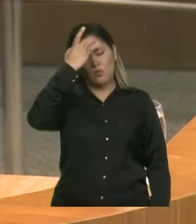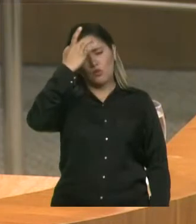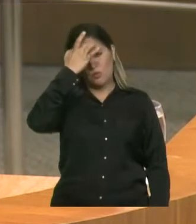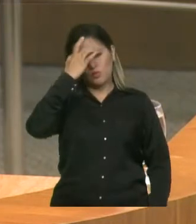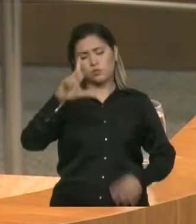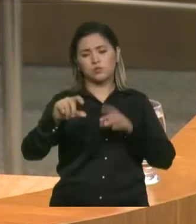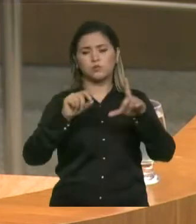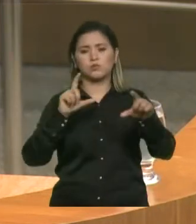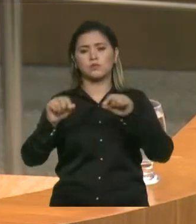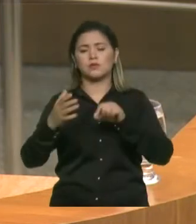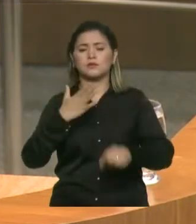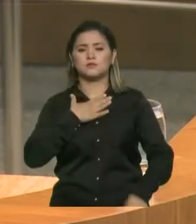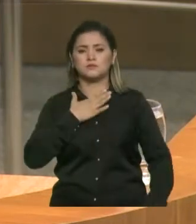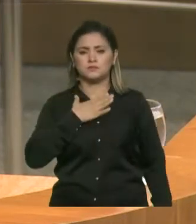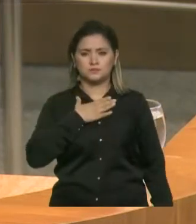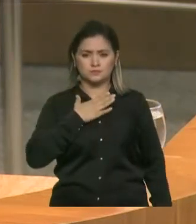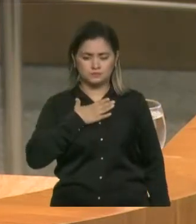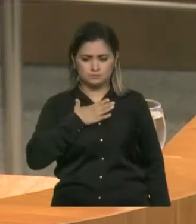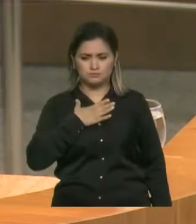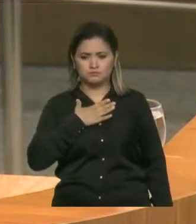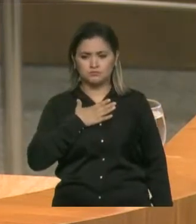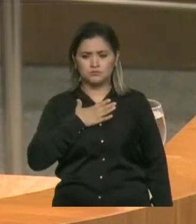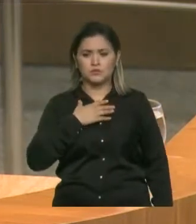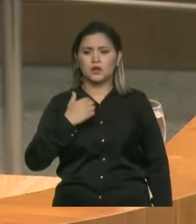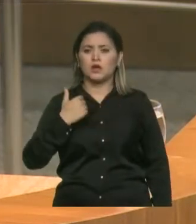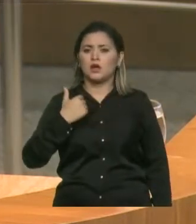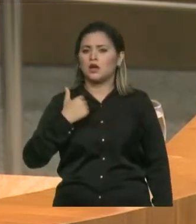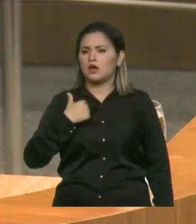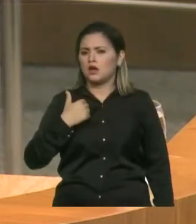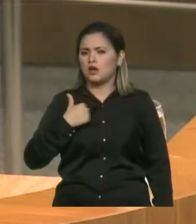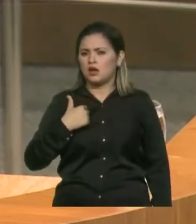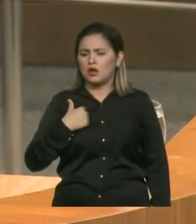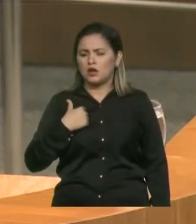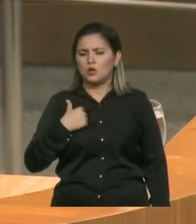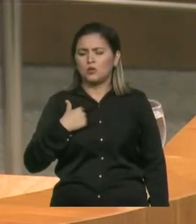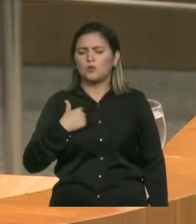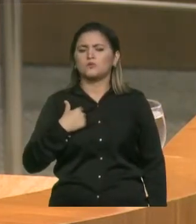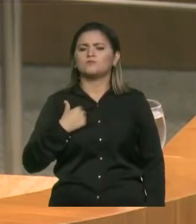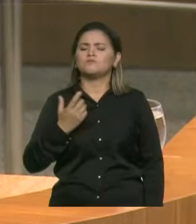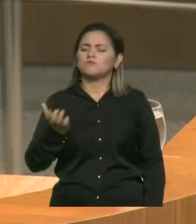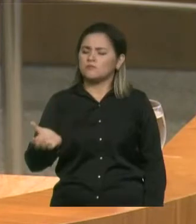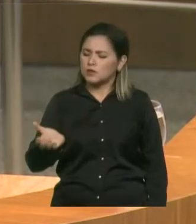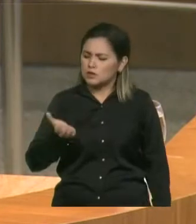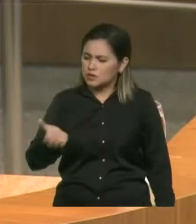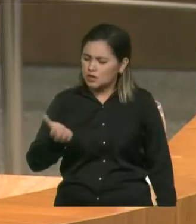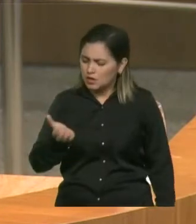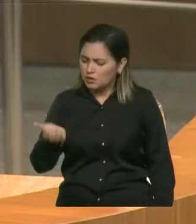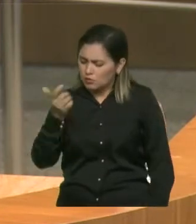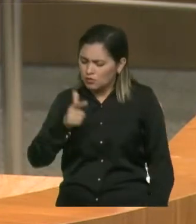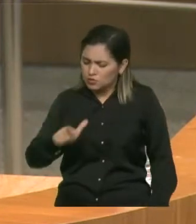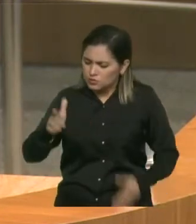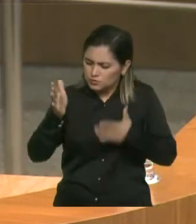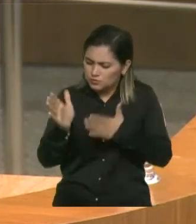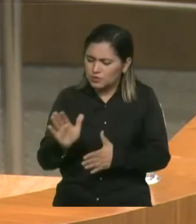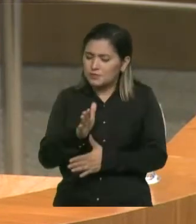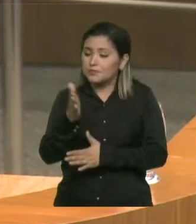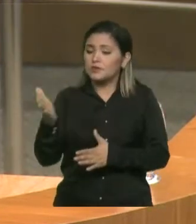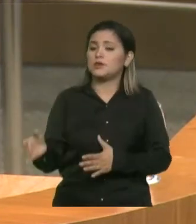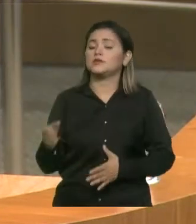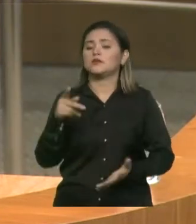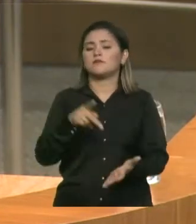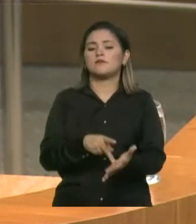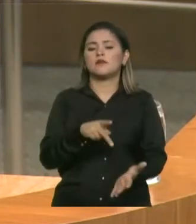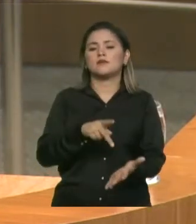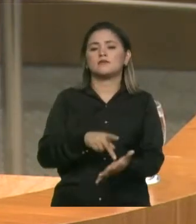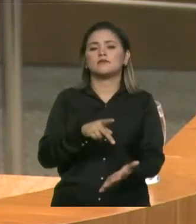tomei neste processo e não descansarei enquanto a verdade e a justiça não voltarem